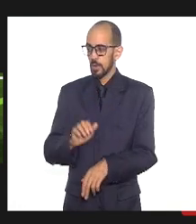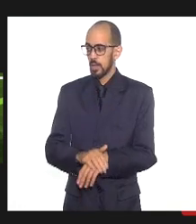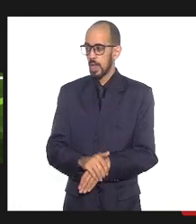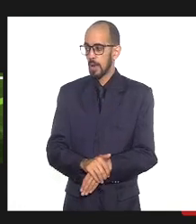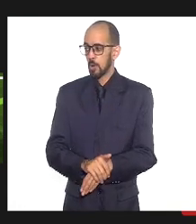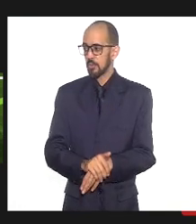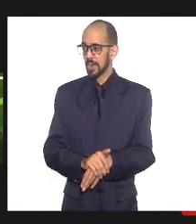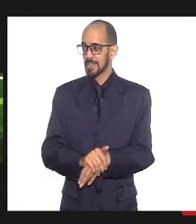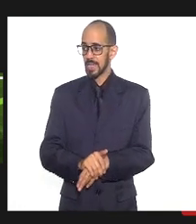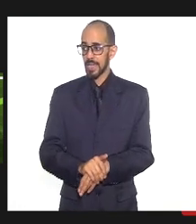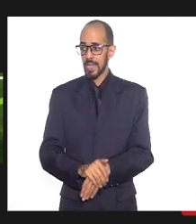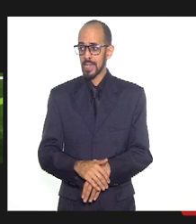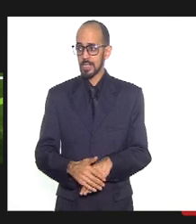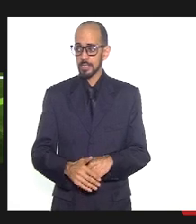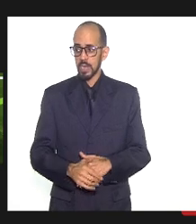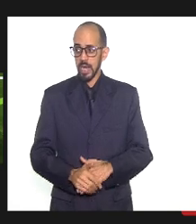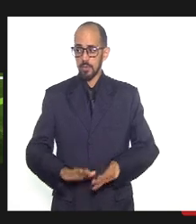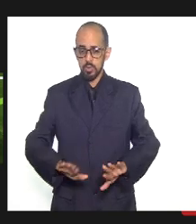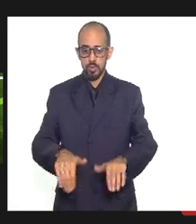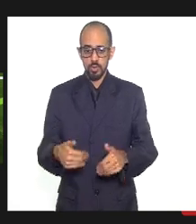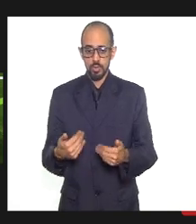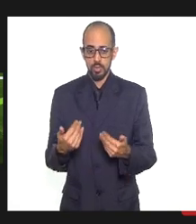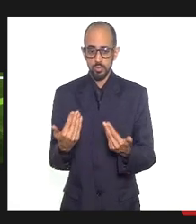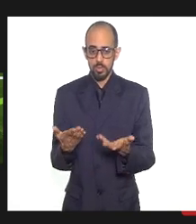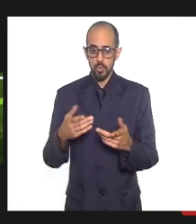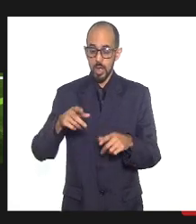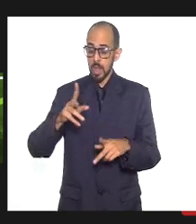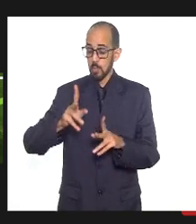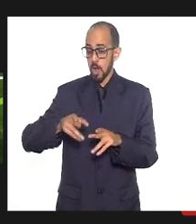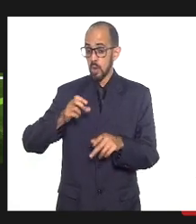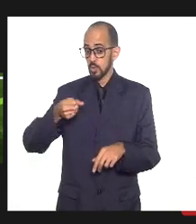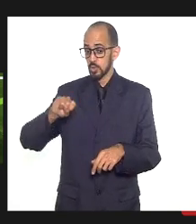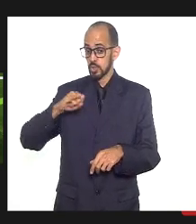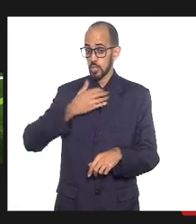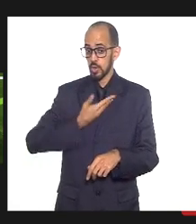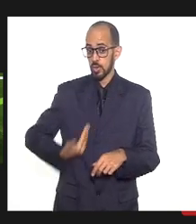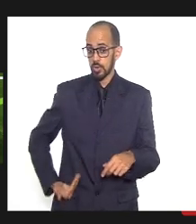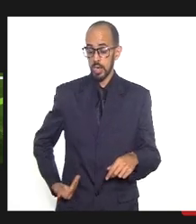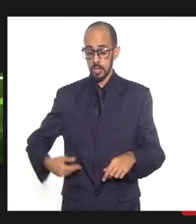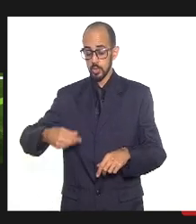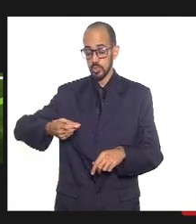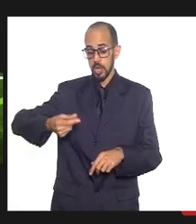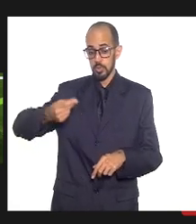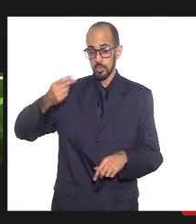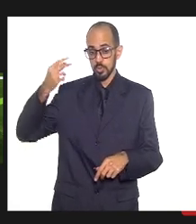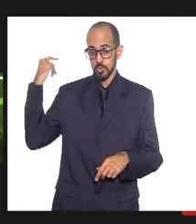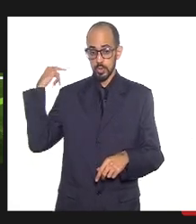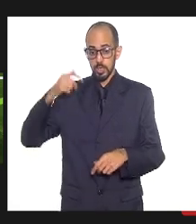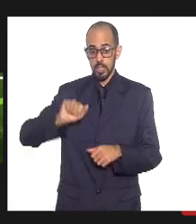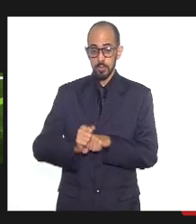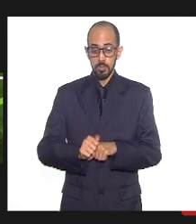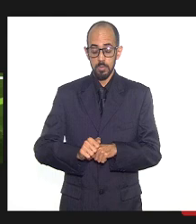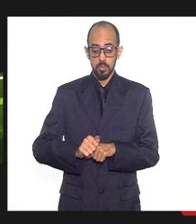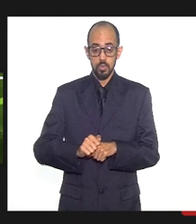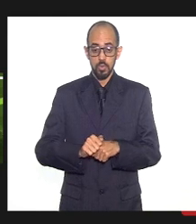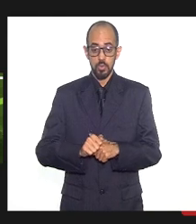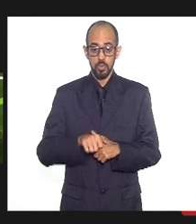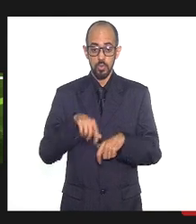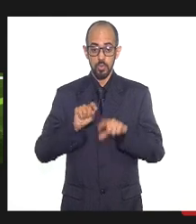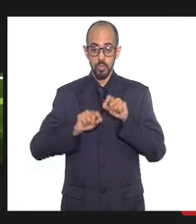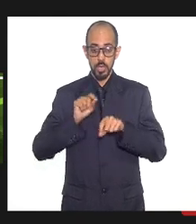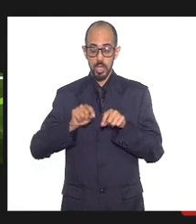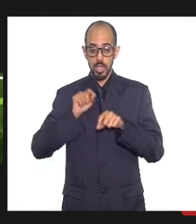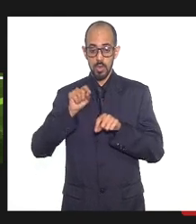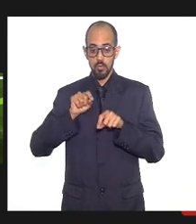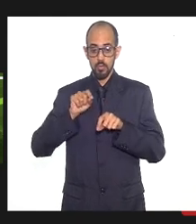interior. Porque o estado do Rio de Janeiro é como se o governador, historicamente, o governador fosse